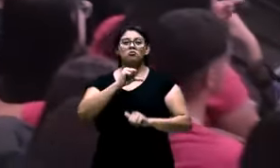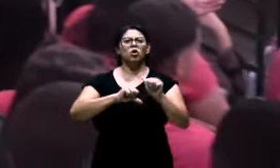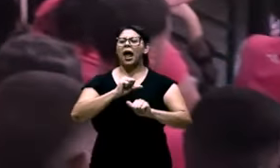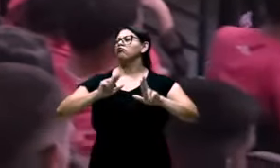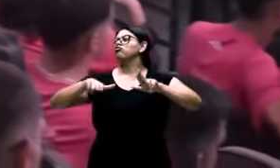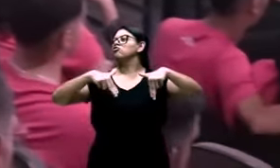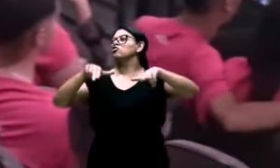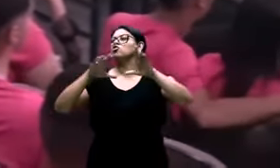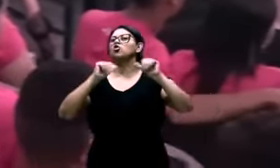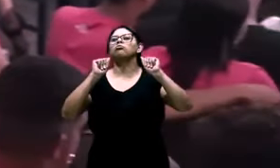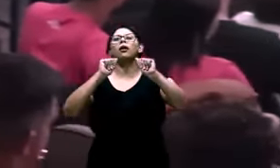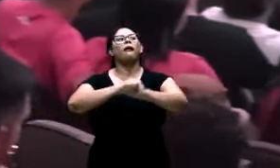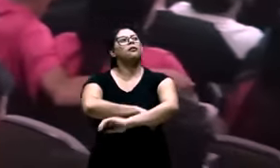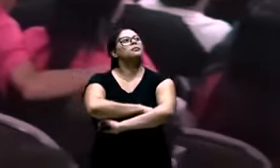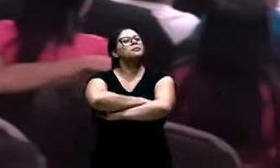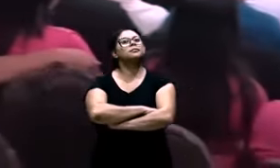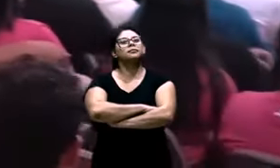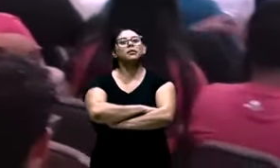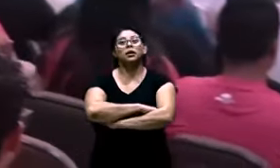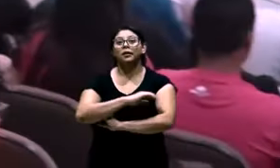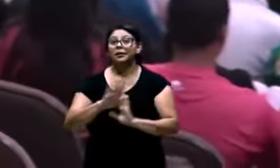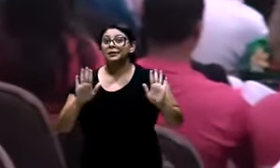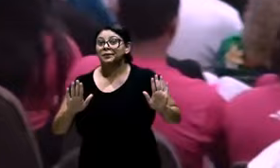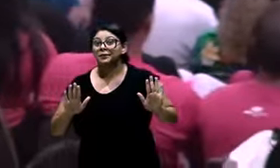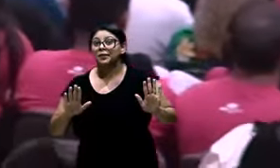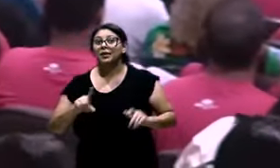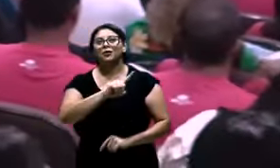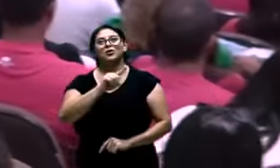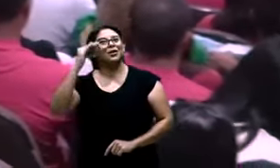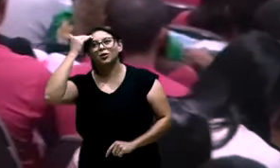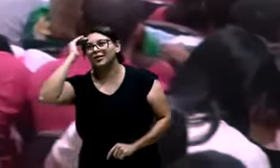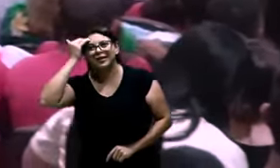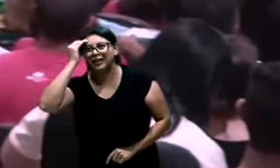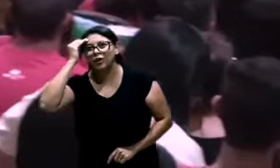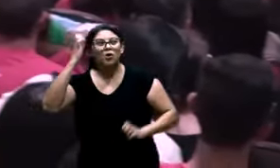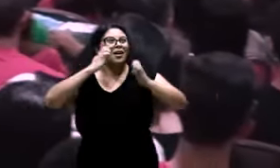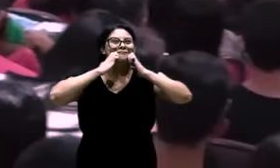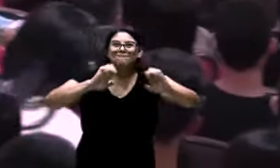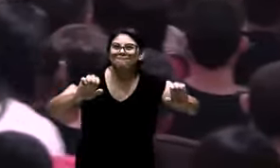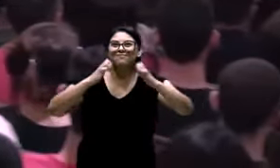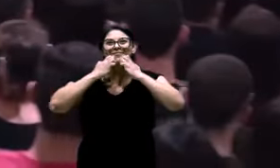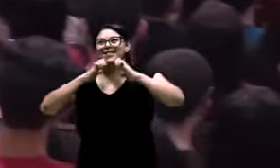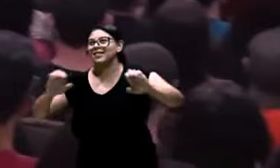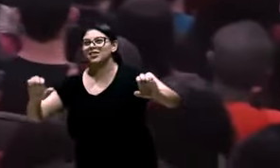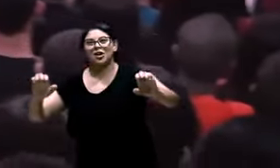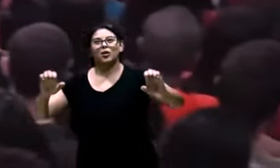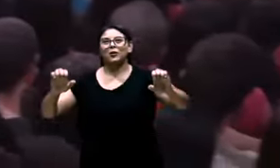tu não entendeu o que é evangelho. Evangelho não transforma a diversidade. Evangelho transforma